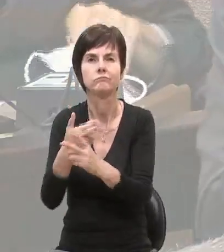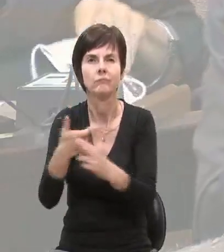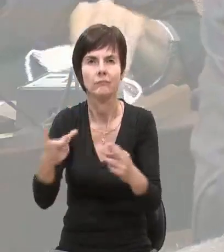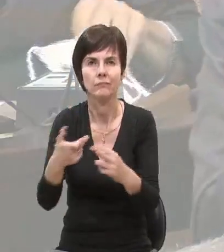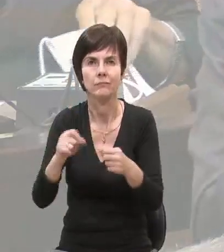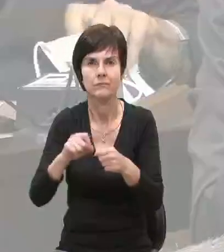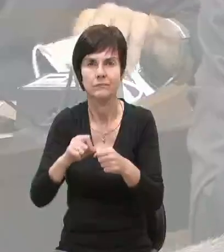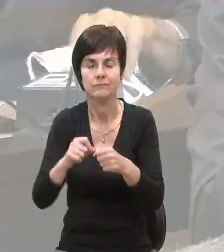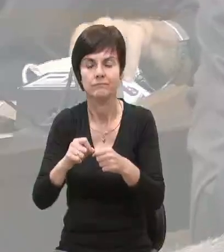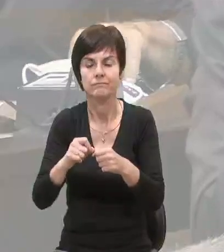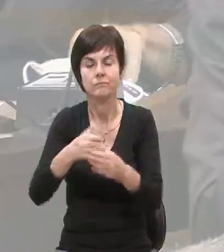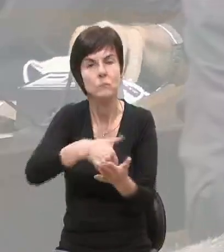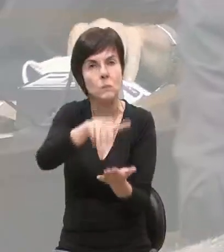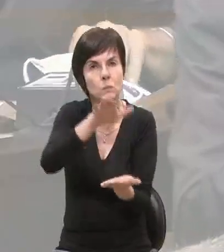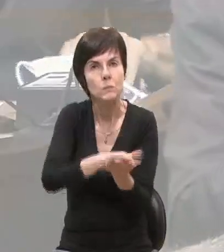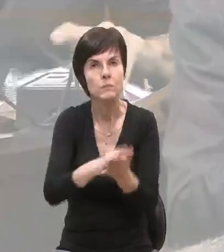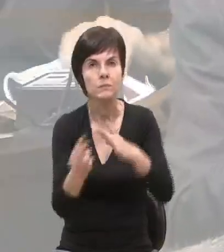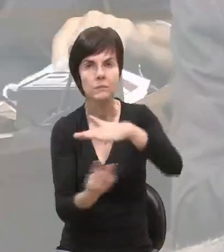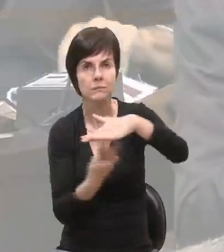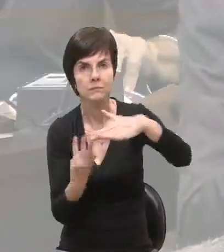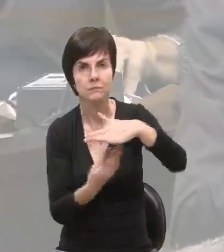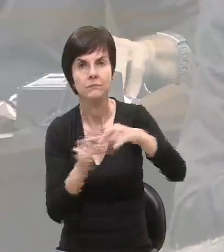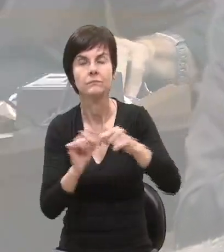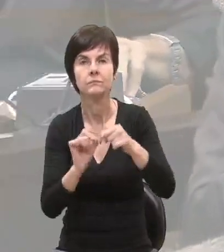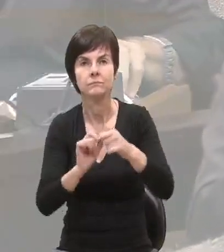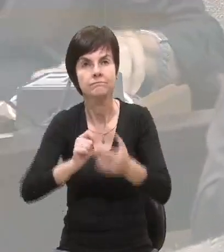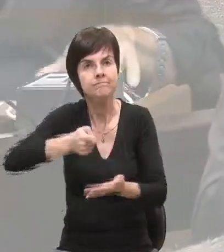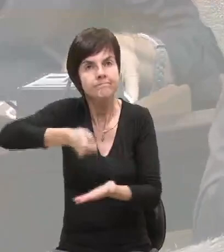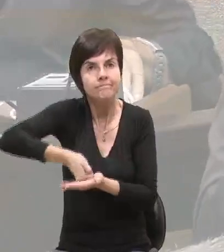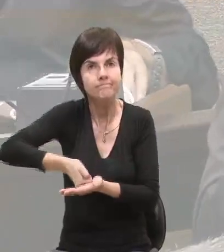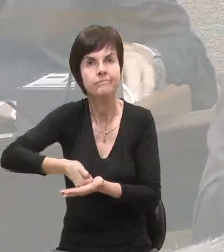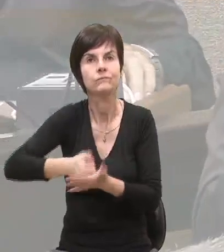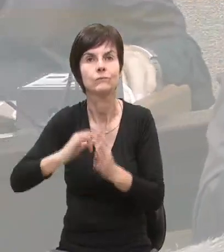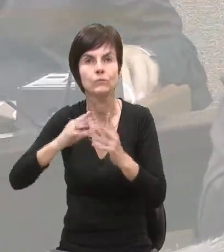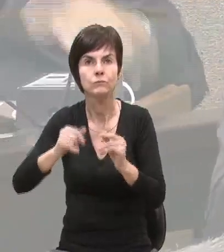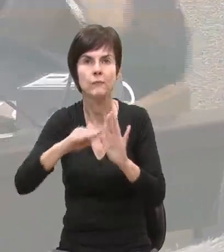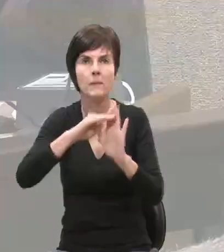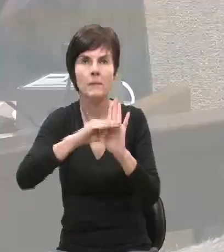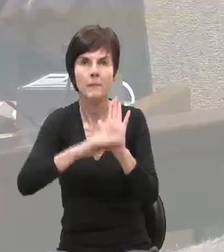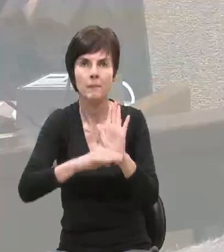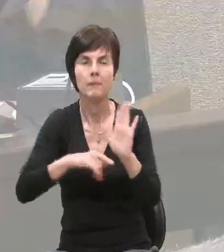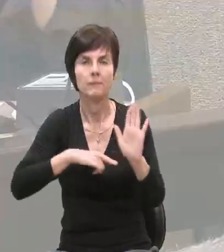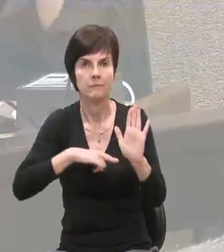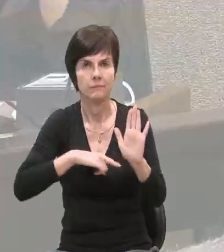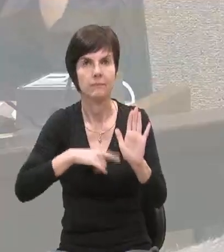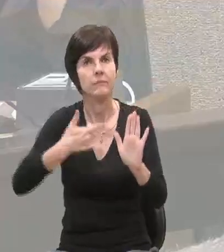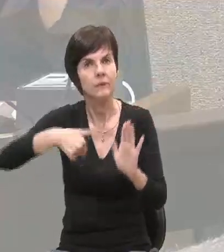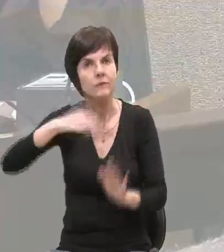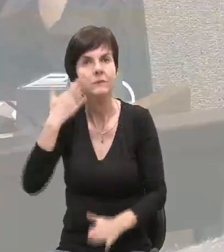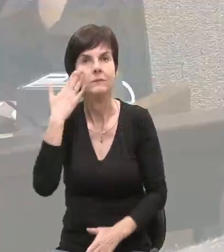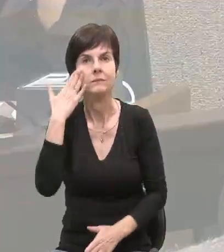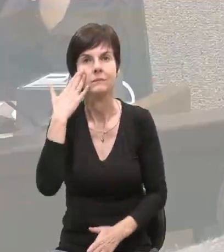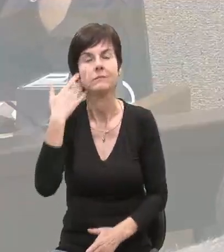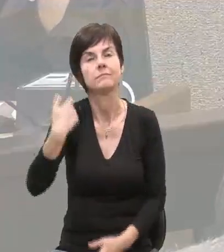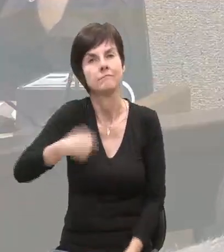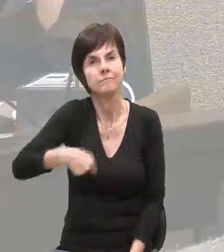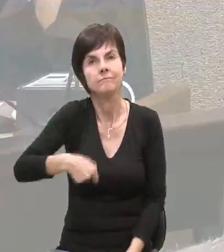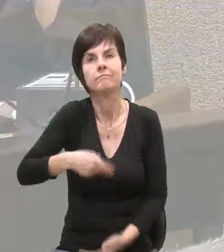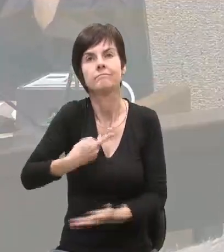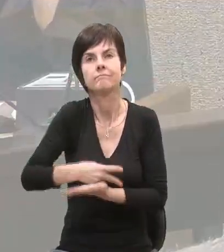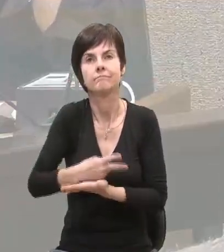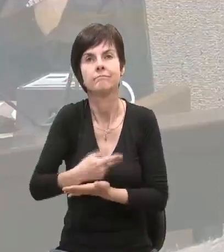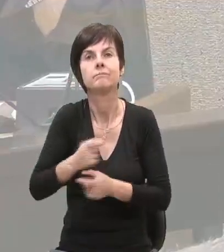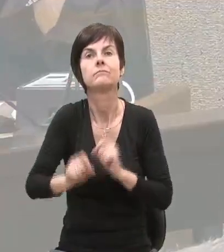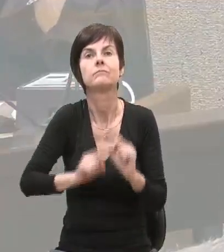contra a empresa, fazendo com que elas venham cumprir com seus requisitos, mas a gente sabe que é preciso, sim, nós